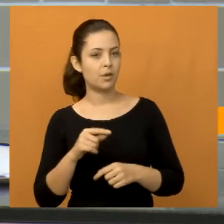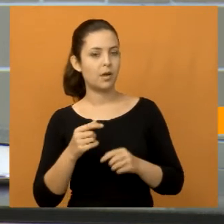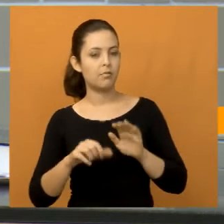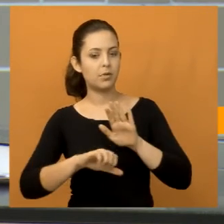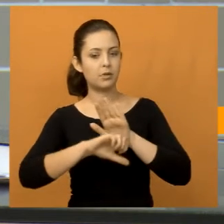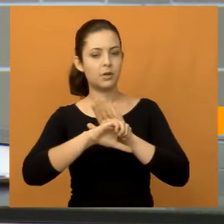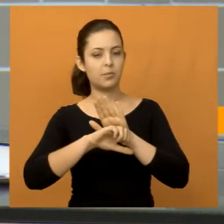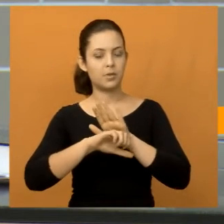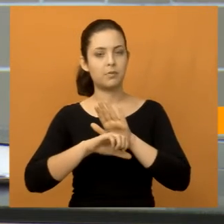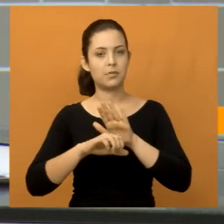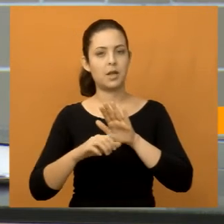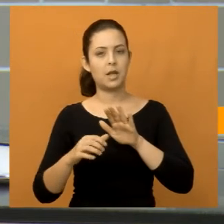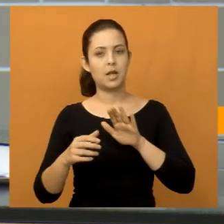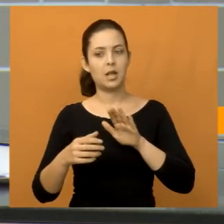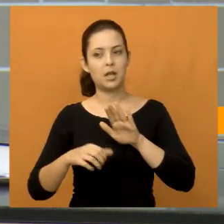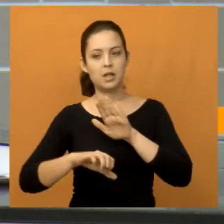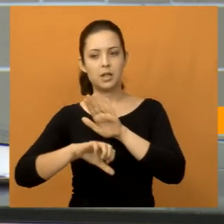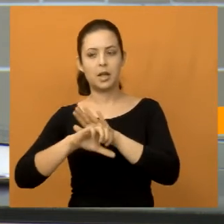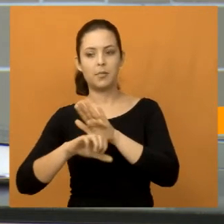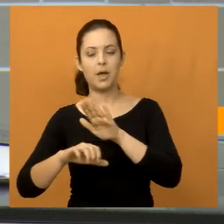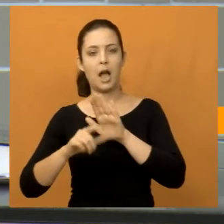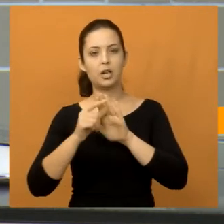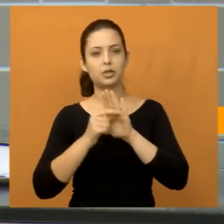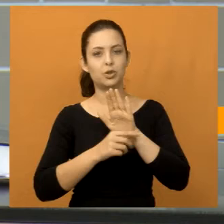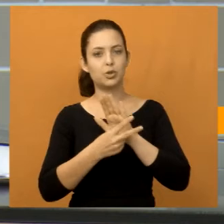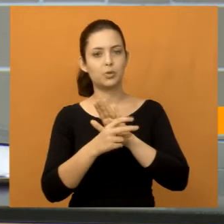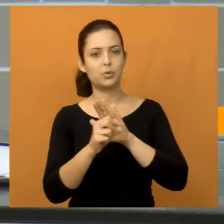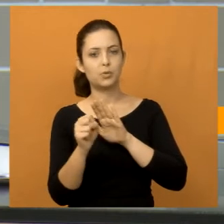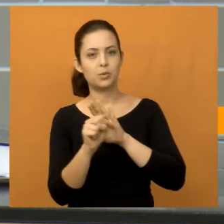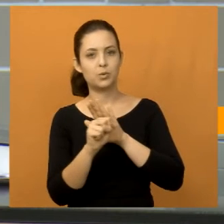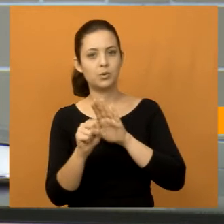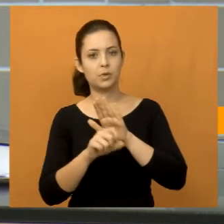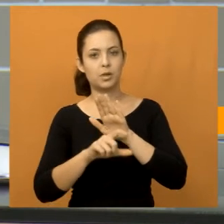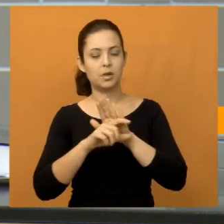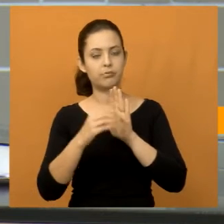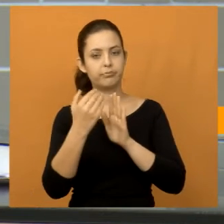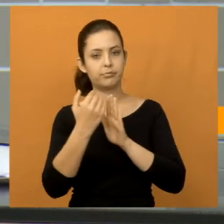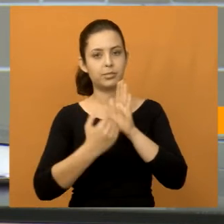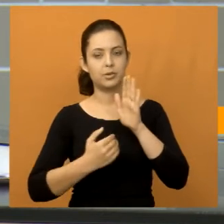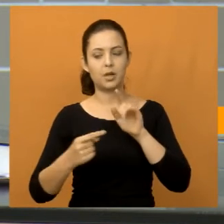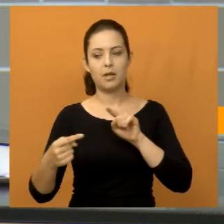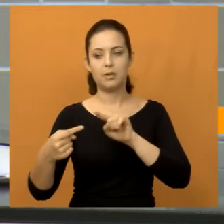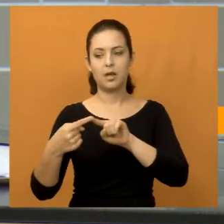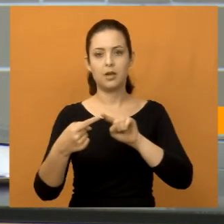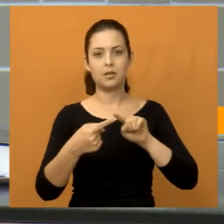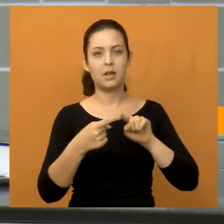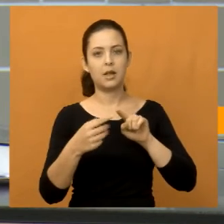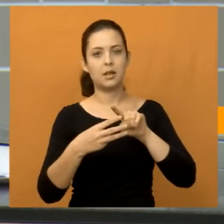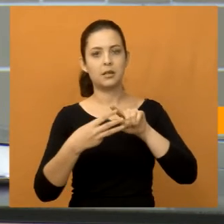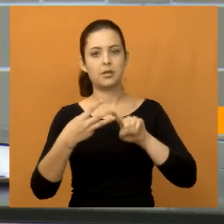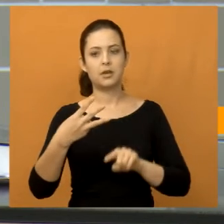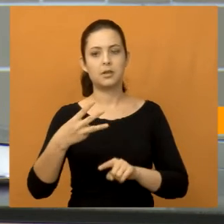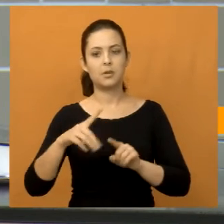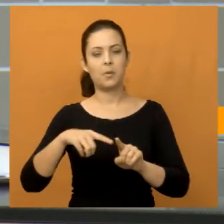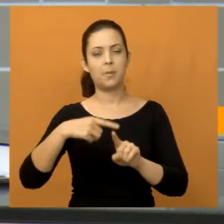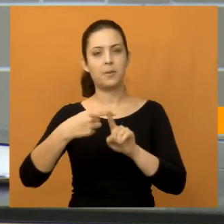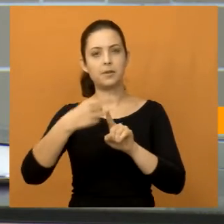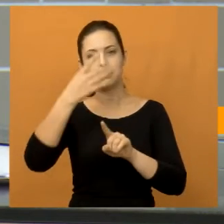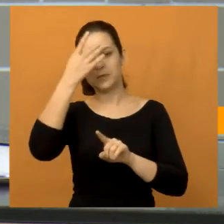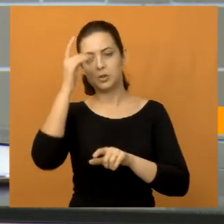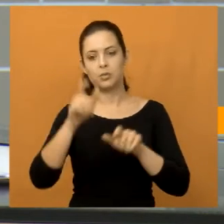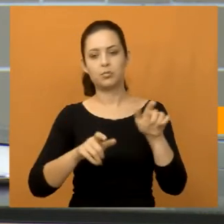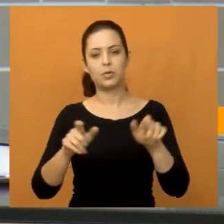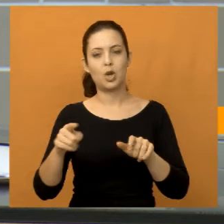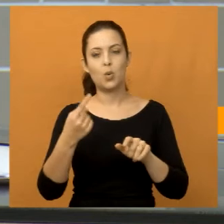de associação criminosa, artigo 288, associarem-se 3 ou mais pessoas para o